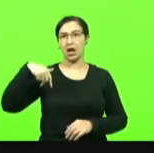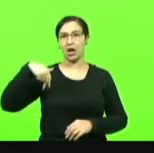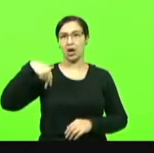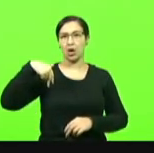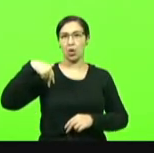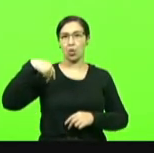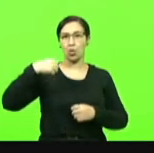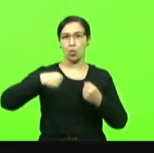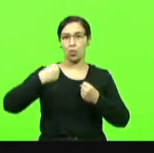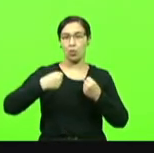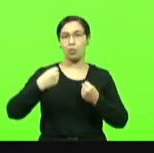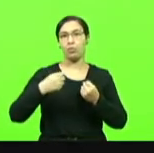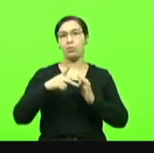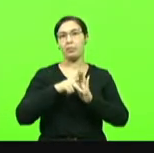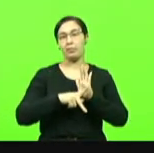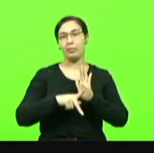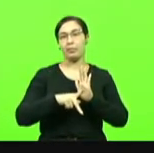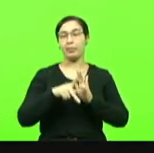não.